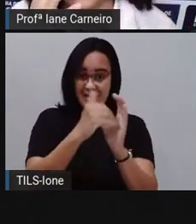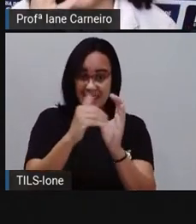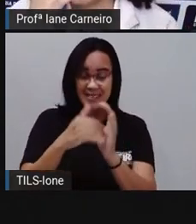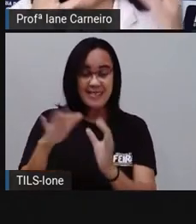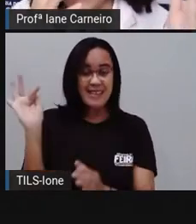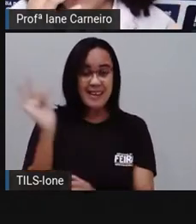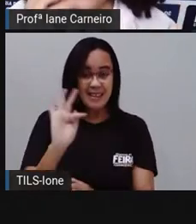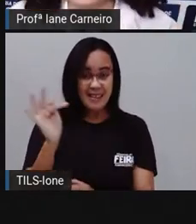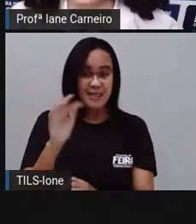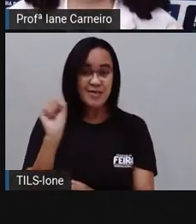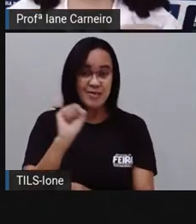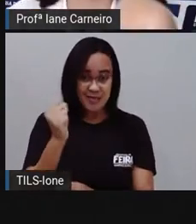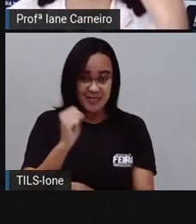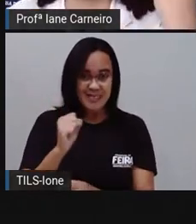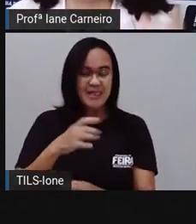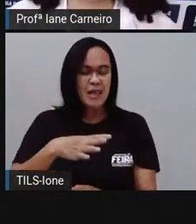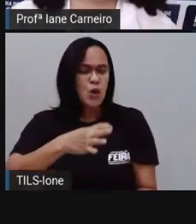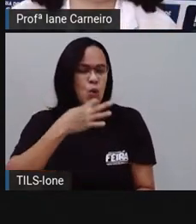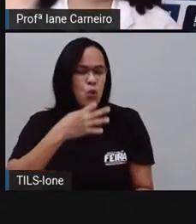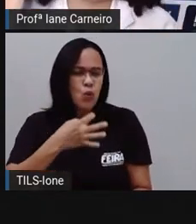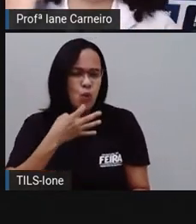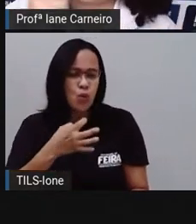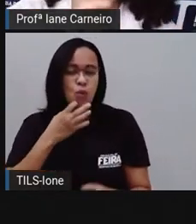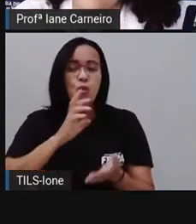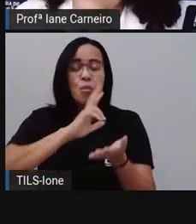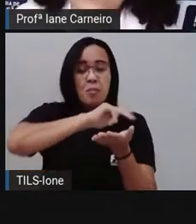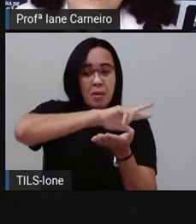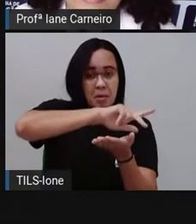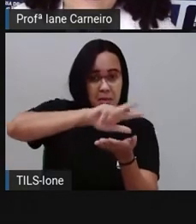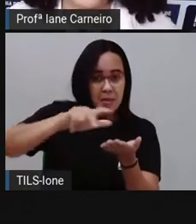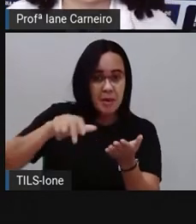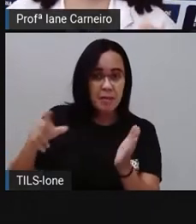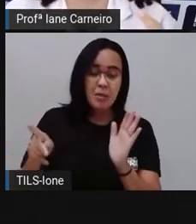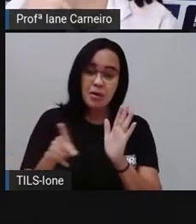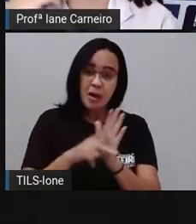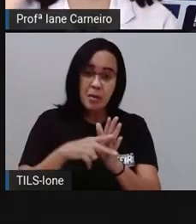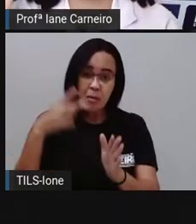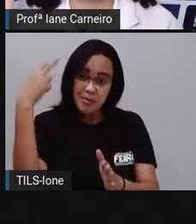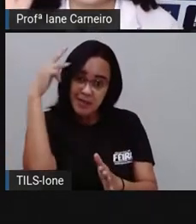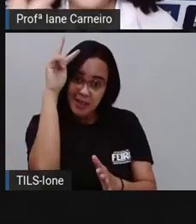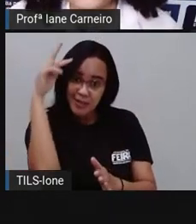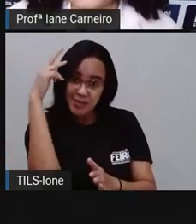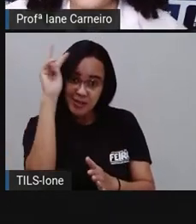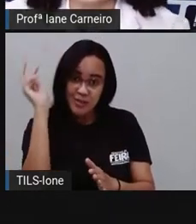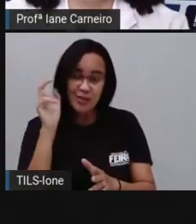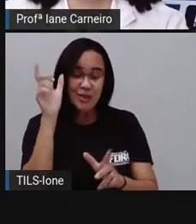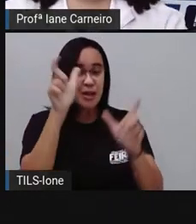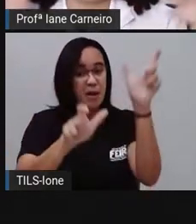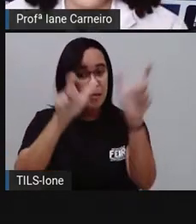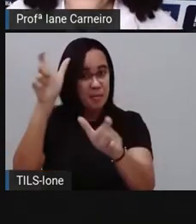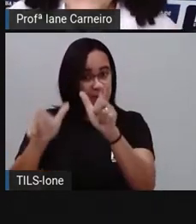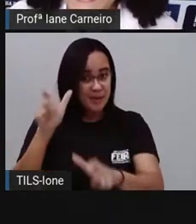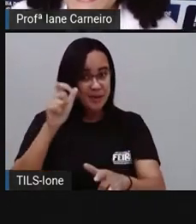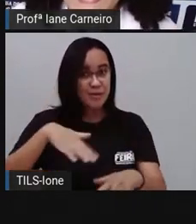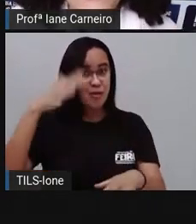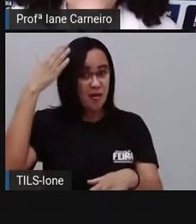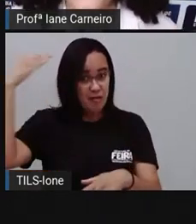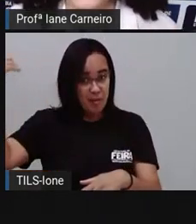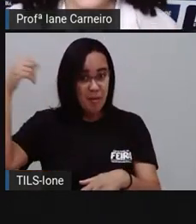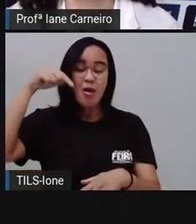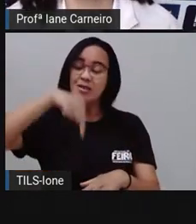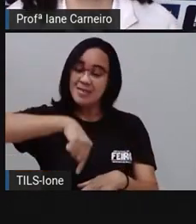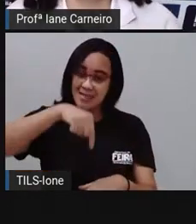para você conhecer, né, esses vídeos que estão falando da história de nossa cidade, falam de pessoas que são famosas aqui em